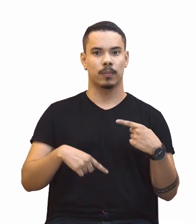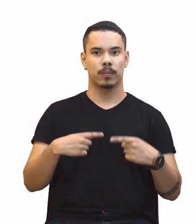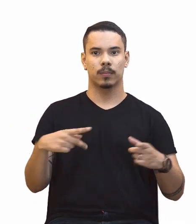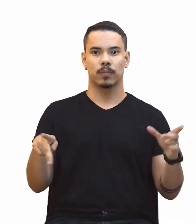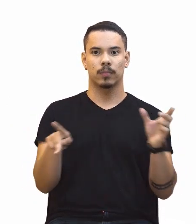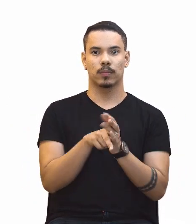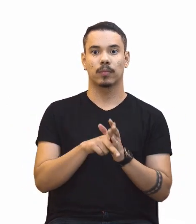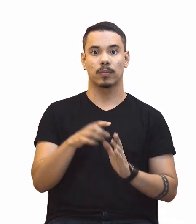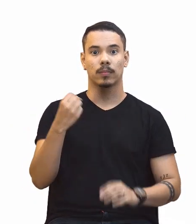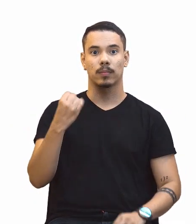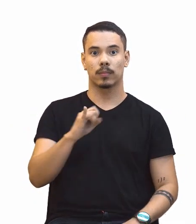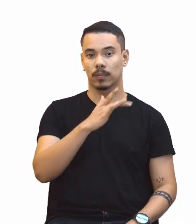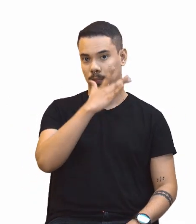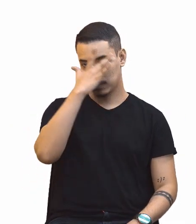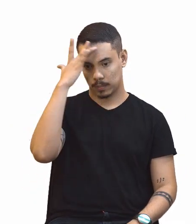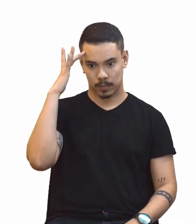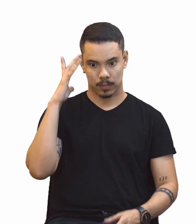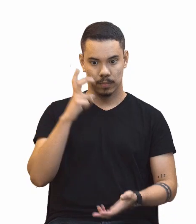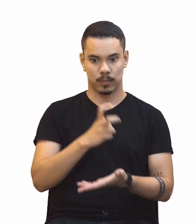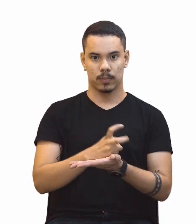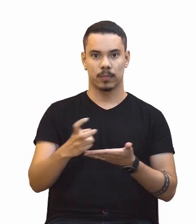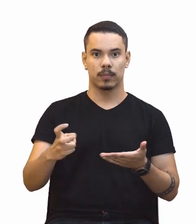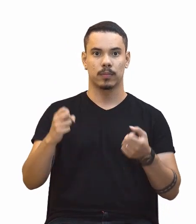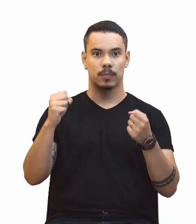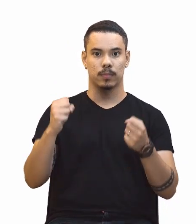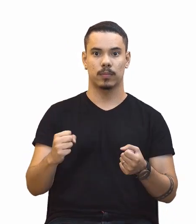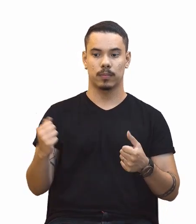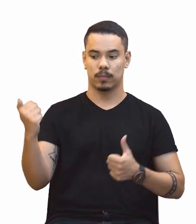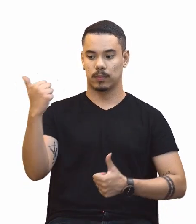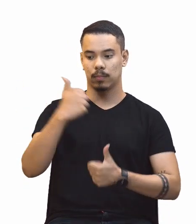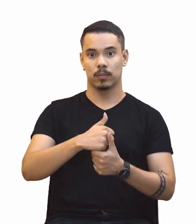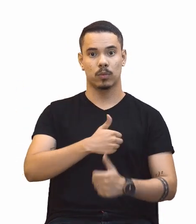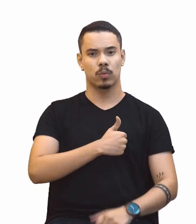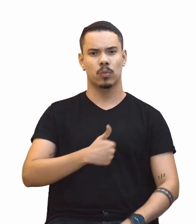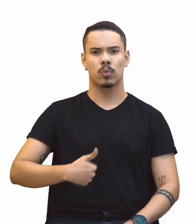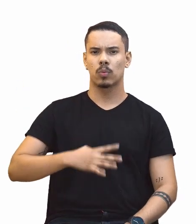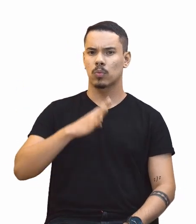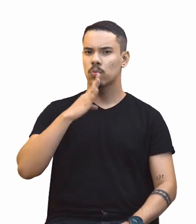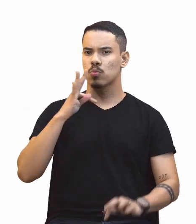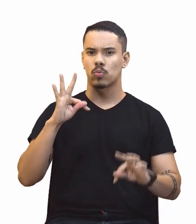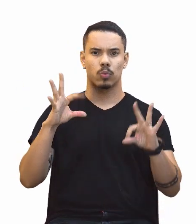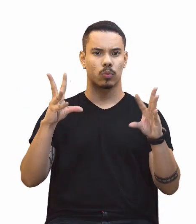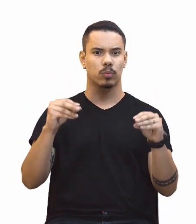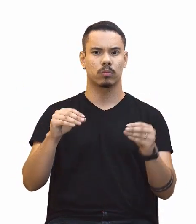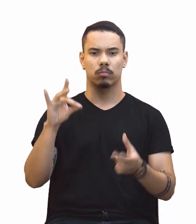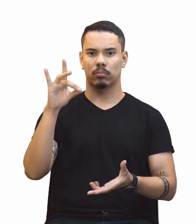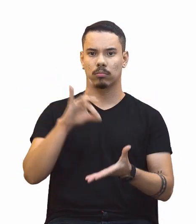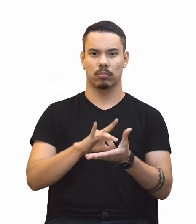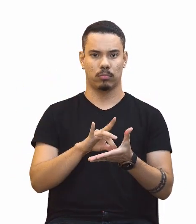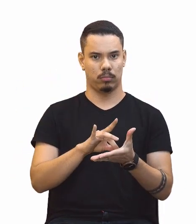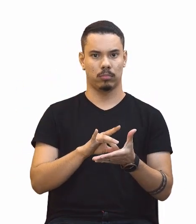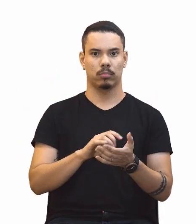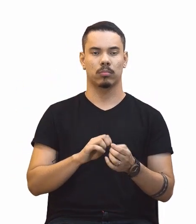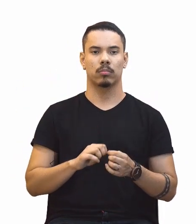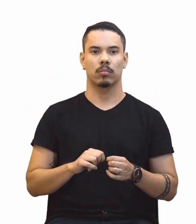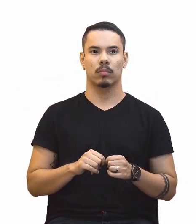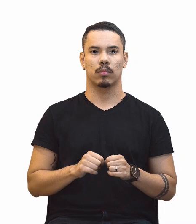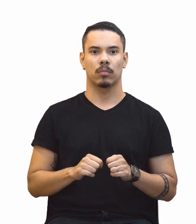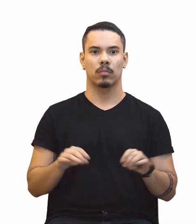sai da caverna deve ser o governante, porque ele conheceu todas as realidades verdadeiras. E dentro do